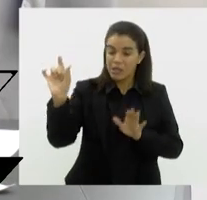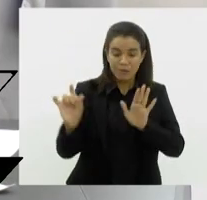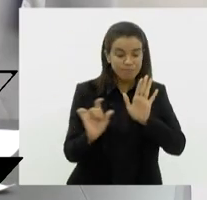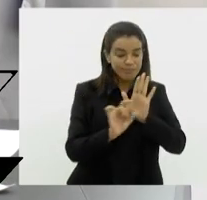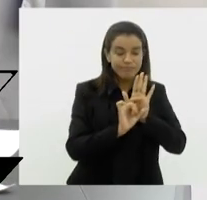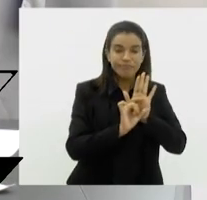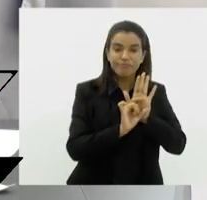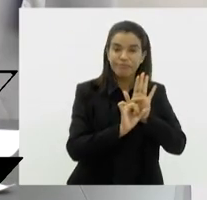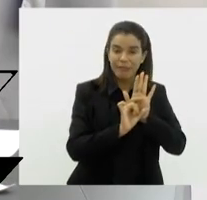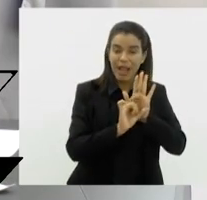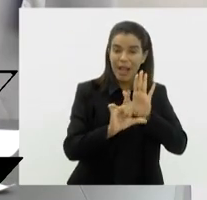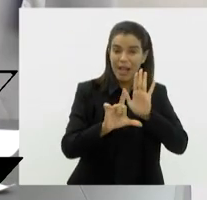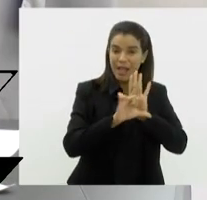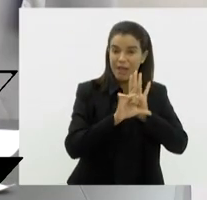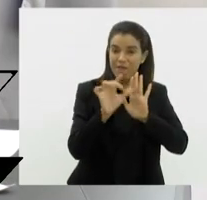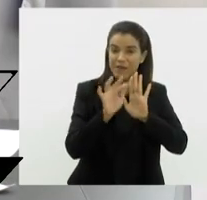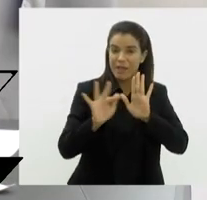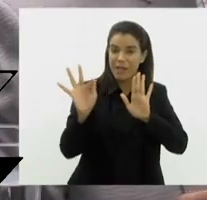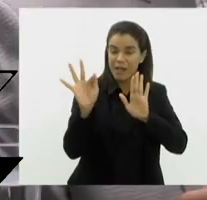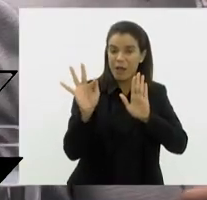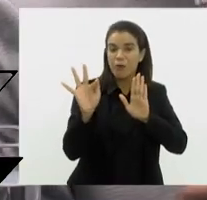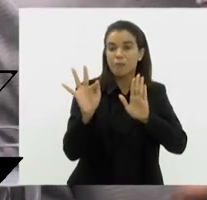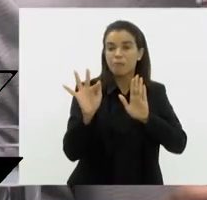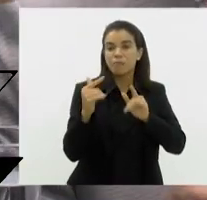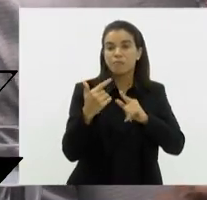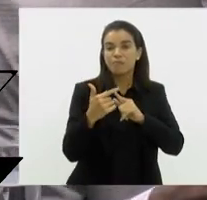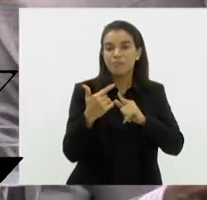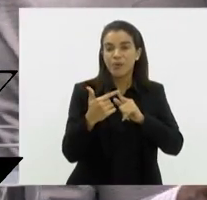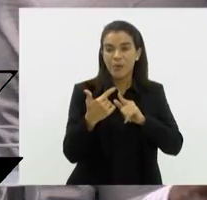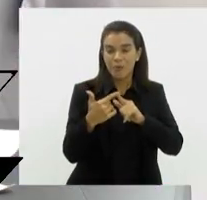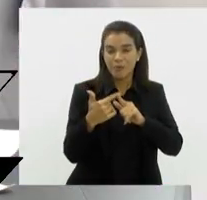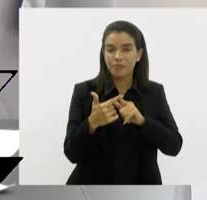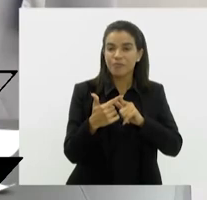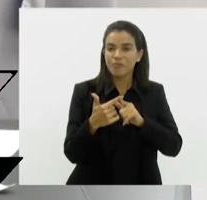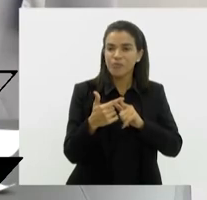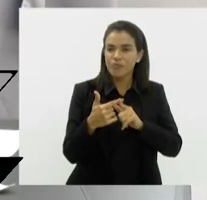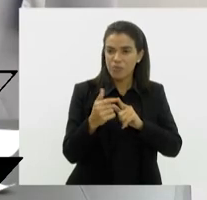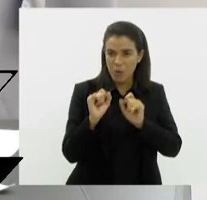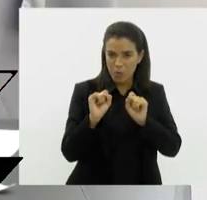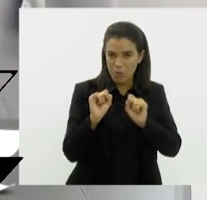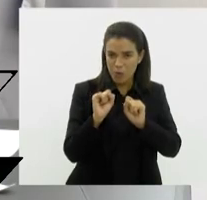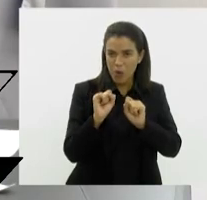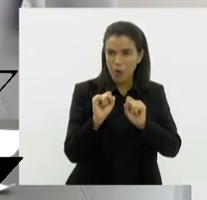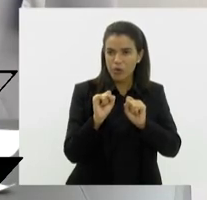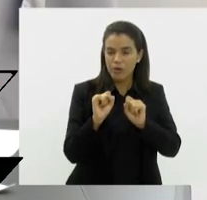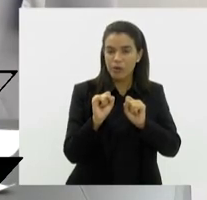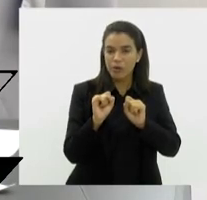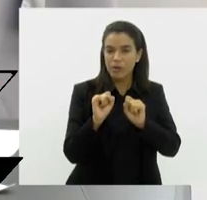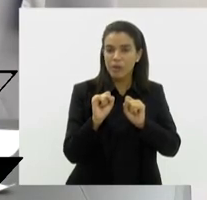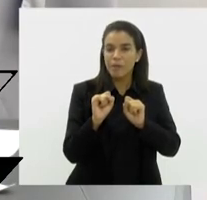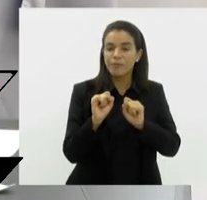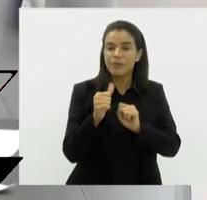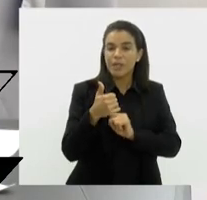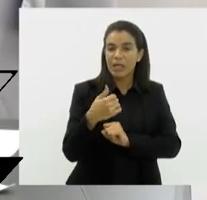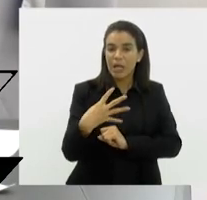tal. Pode ser. Também porque pode ter outro artigo. Vossa Excelência pode repetir o número da lei federal que Vossa Excelência cita? É